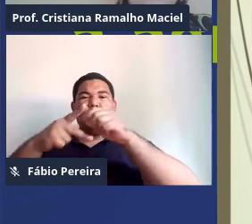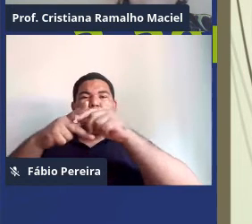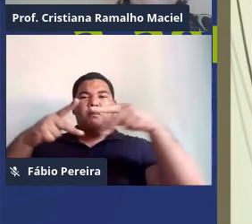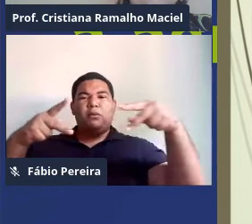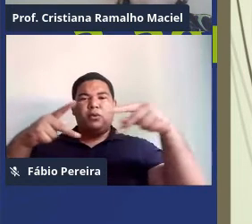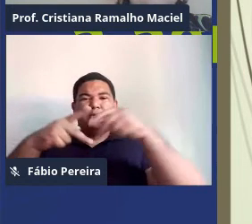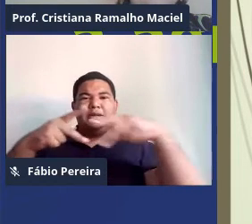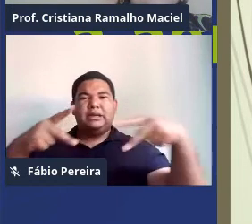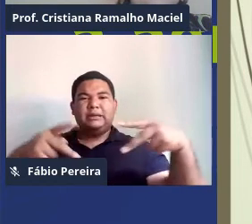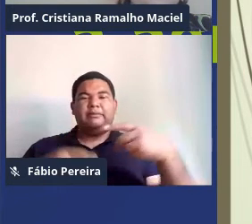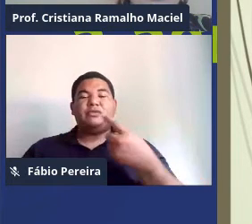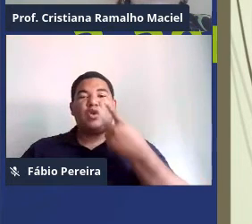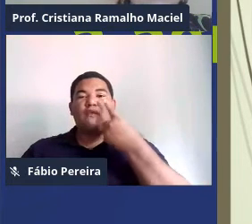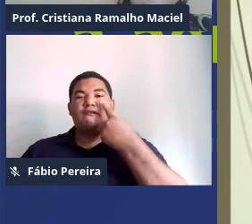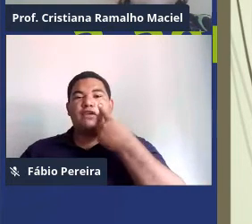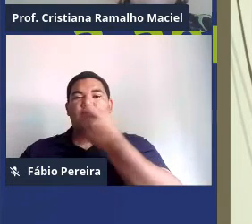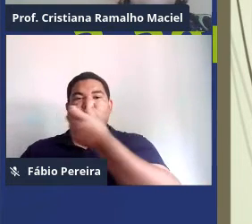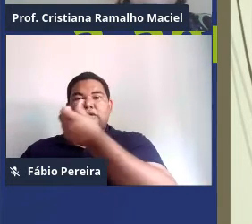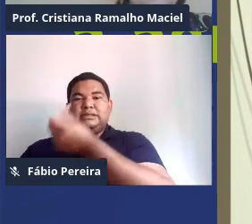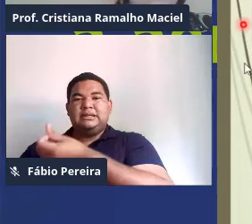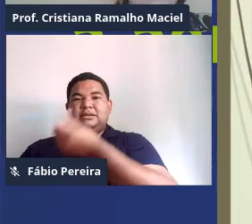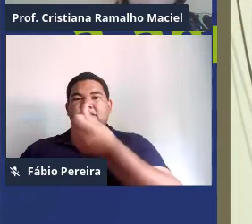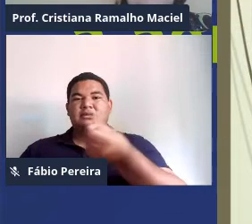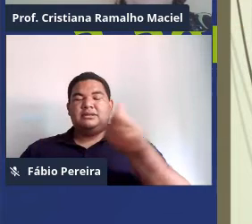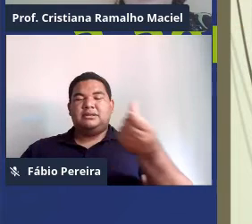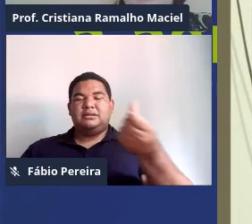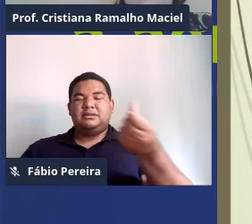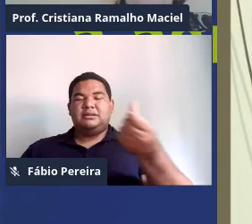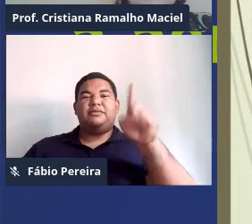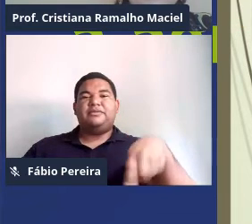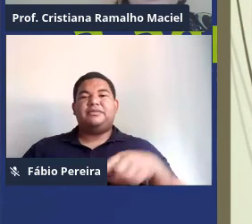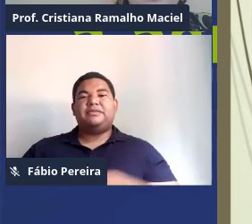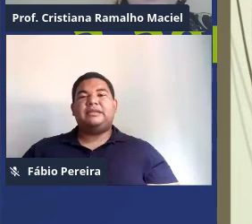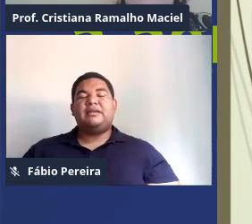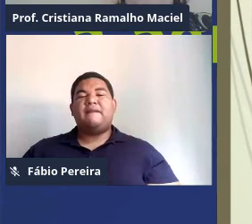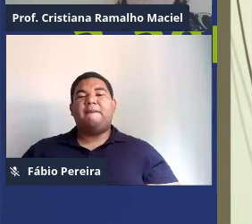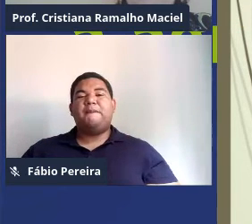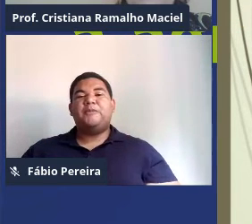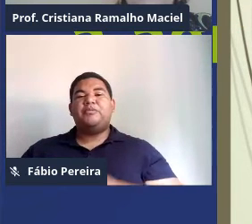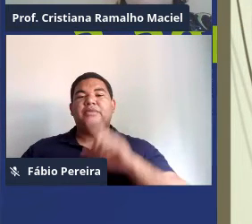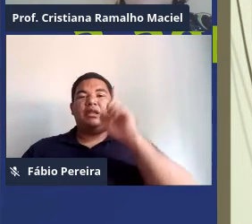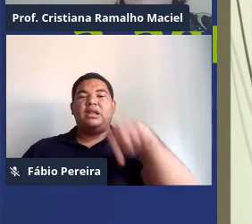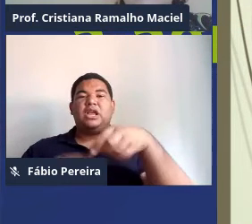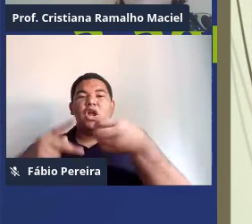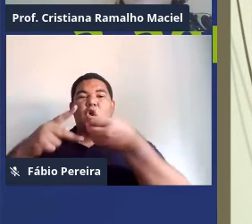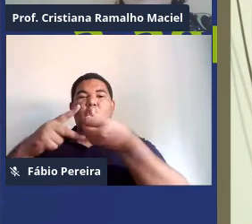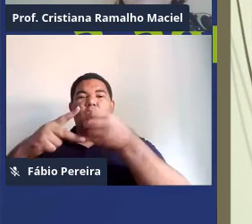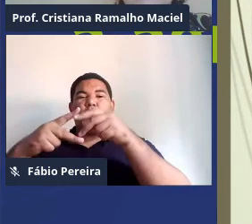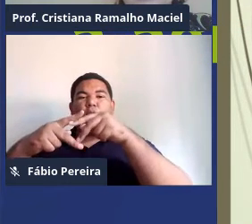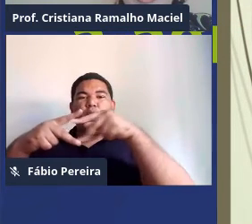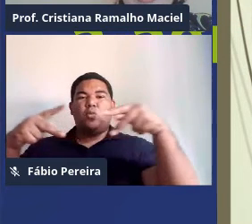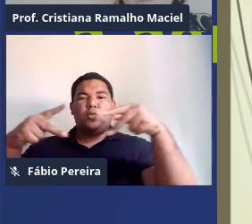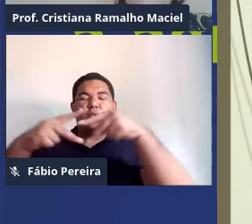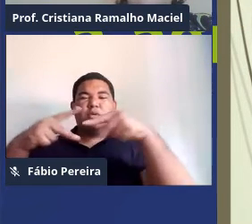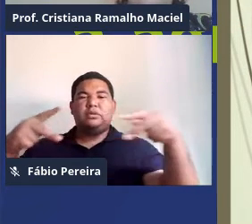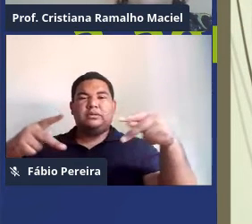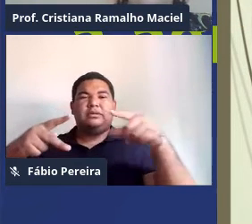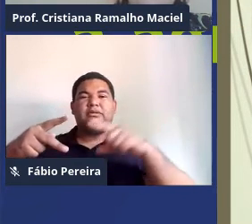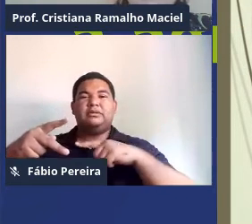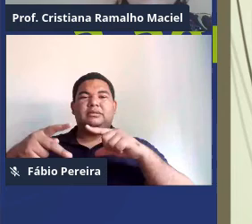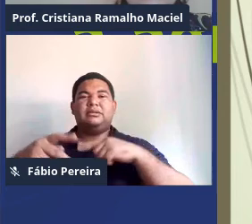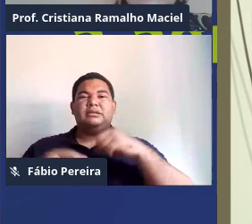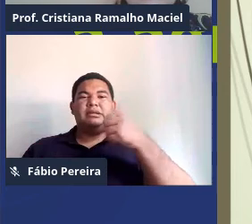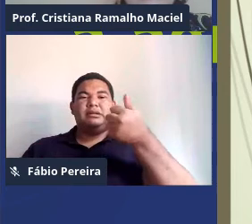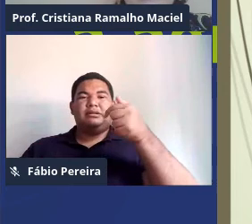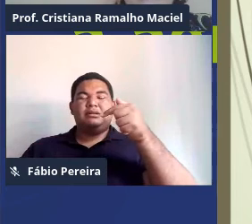aqui, representam cisteínas. Essa proteína pequenininha, peptídeo, tem 17 cisteínas.